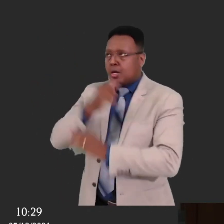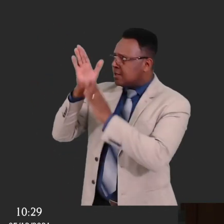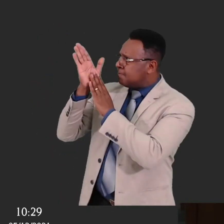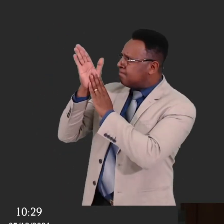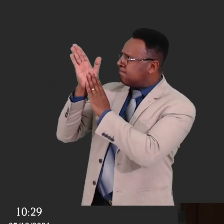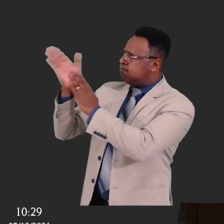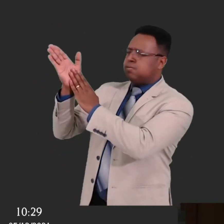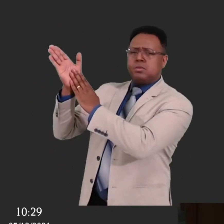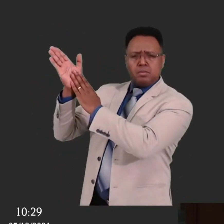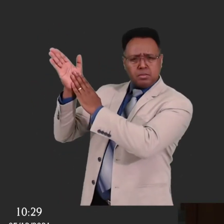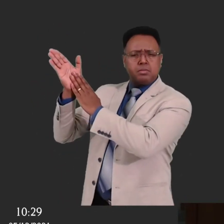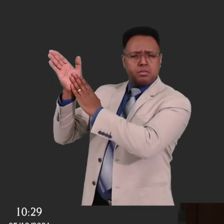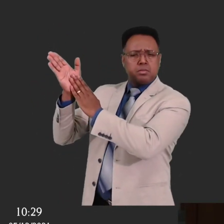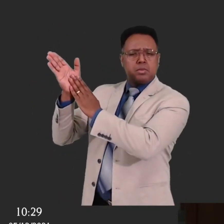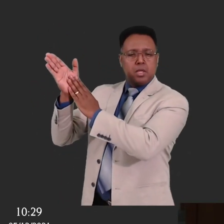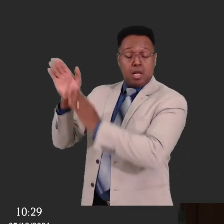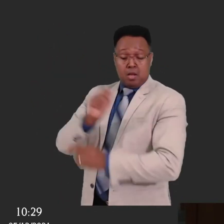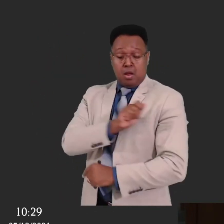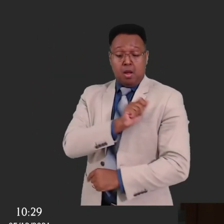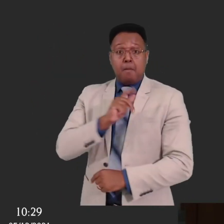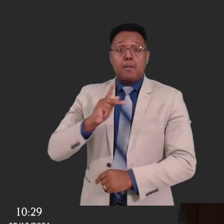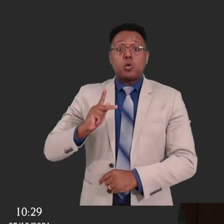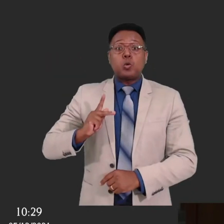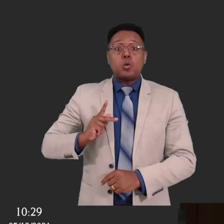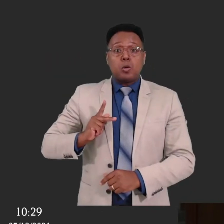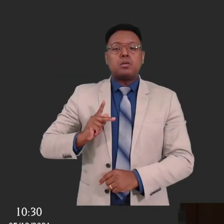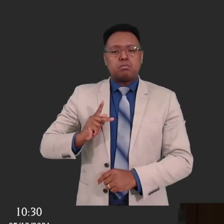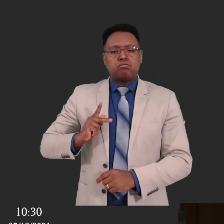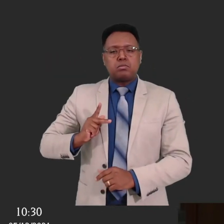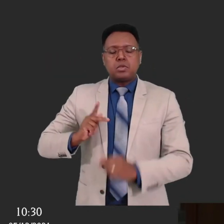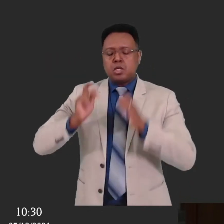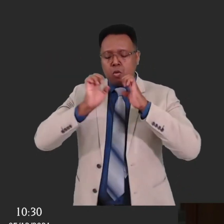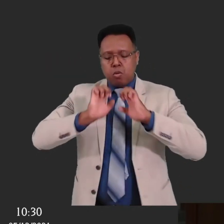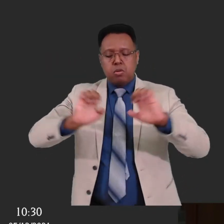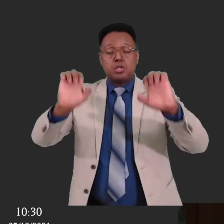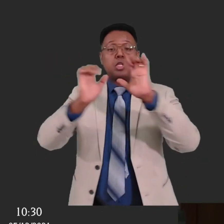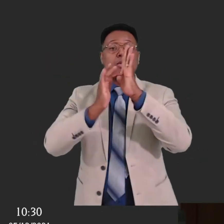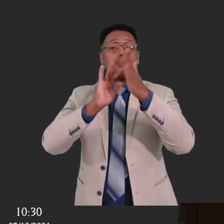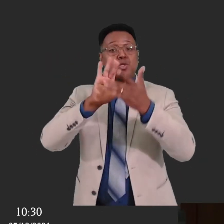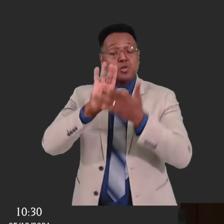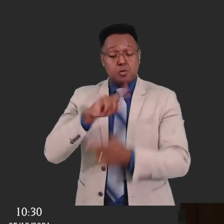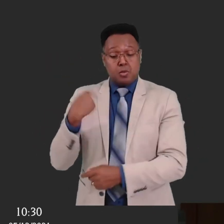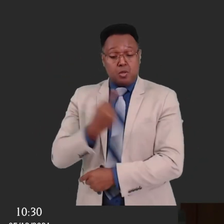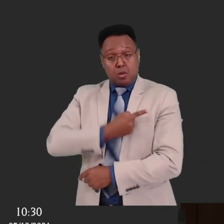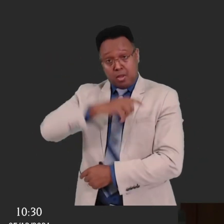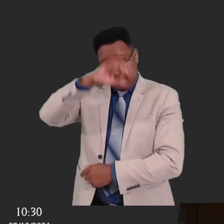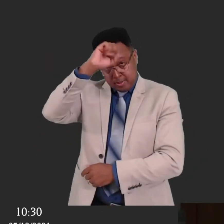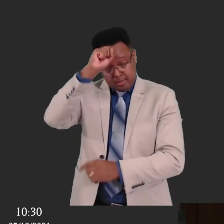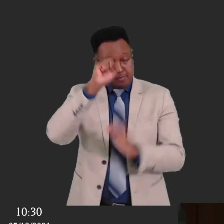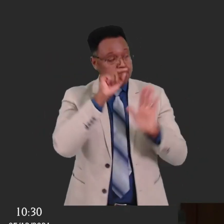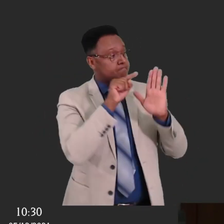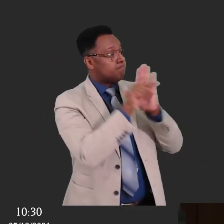fidelidade apostólica do Evangelho de Cristo. É o que me veio avante dizer. Tem alguma coisa a